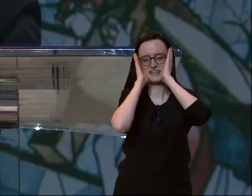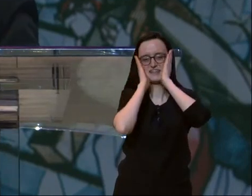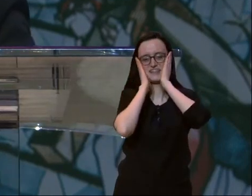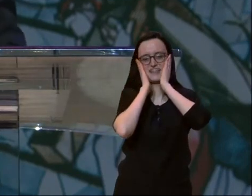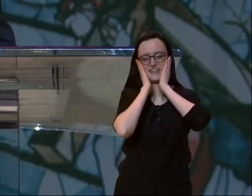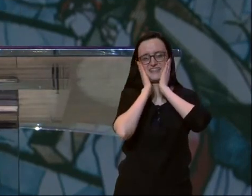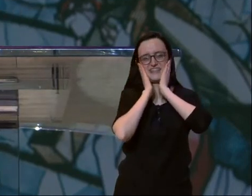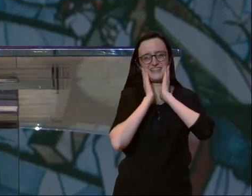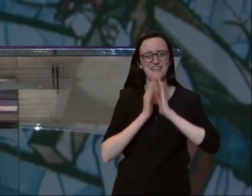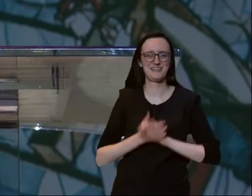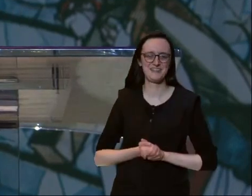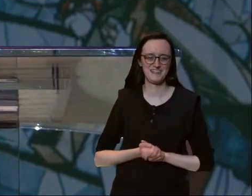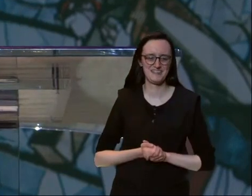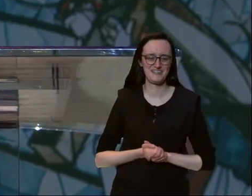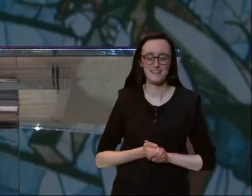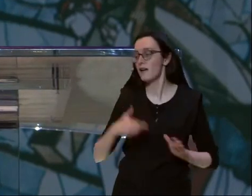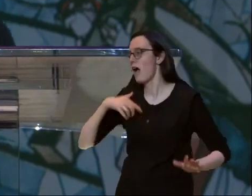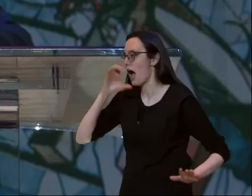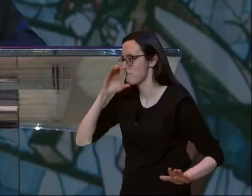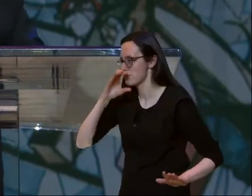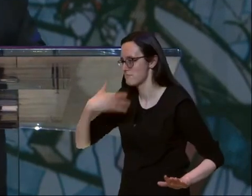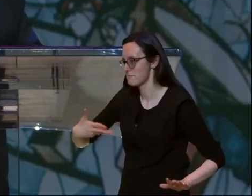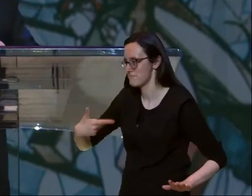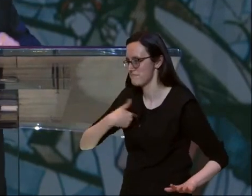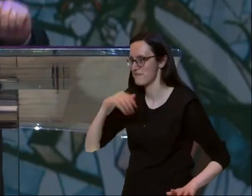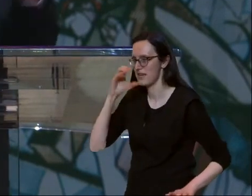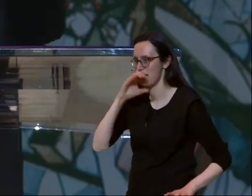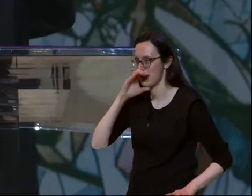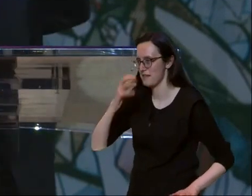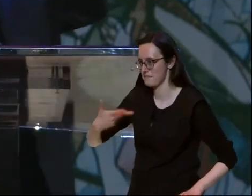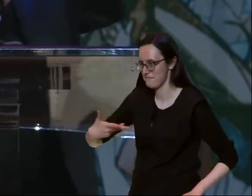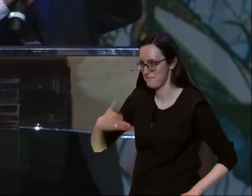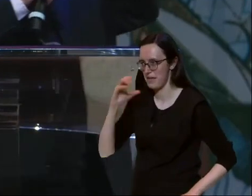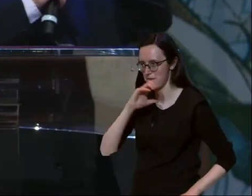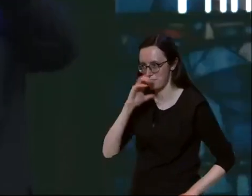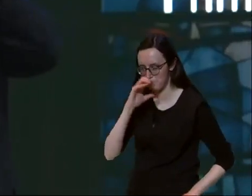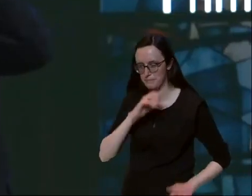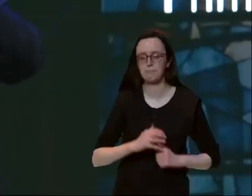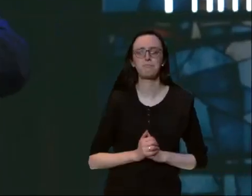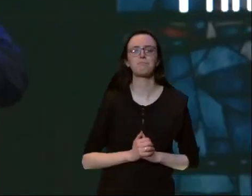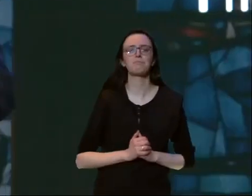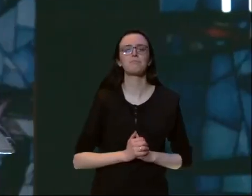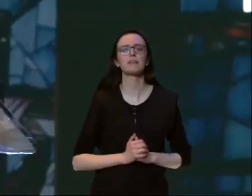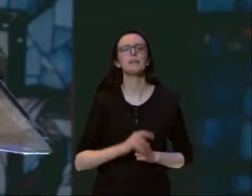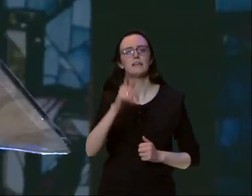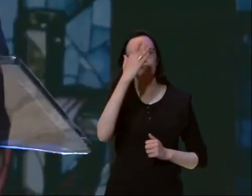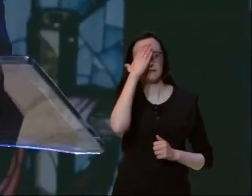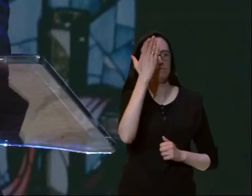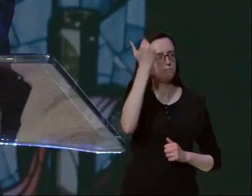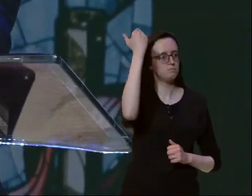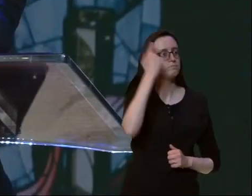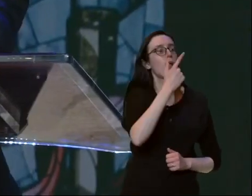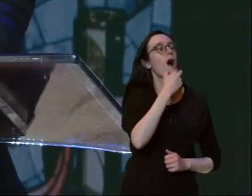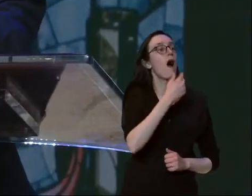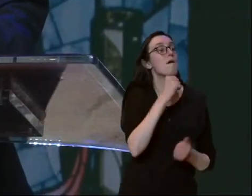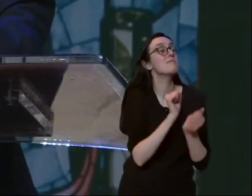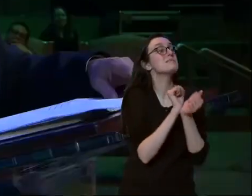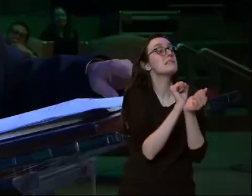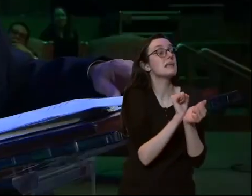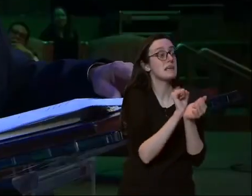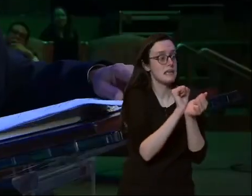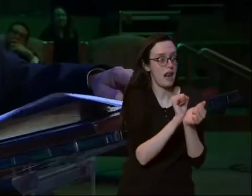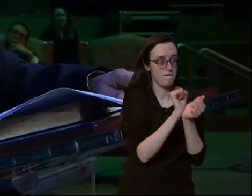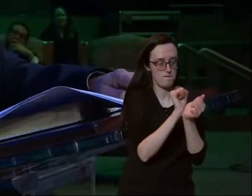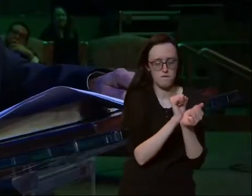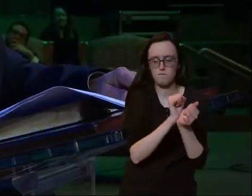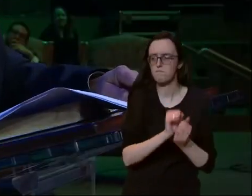bom, atendi o Senhor uma vez no culto de oração, e eu contei a história daquele escravo que dizia assim,